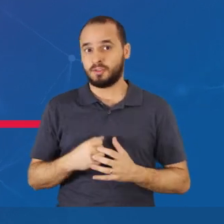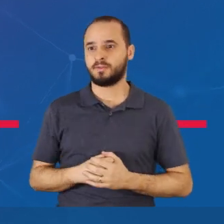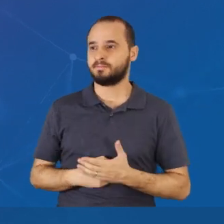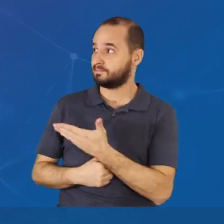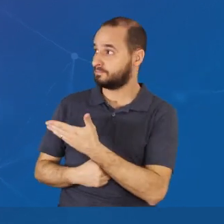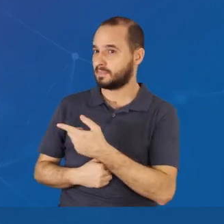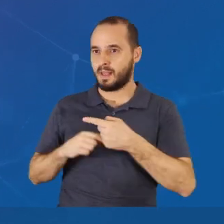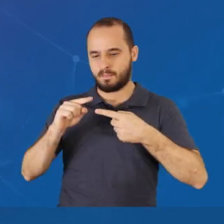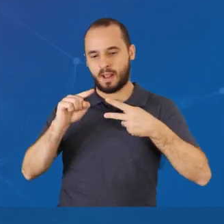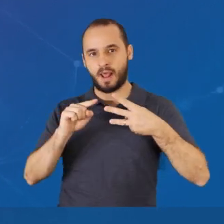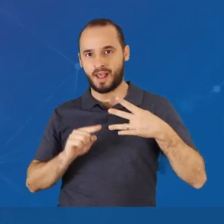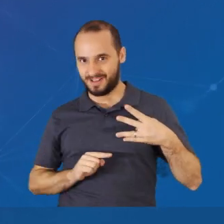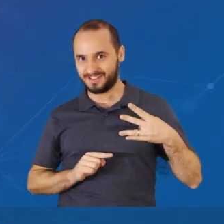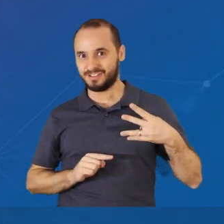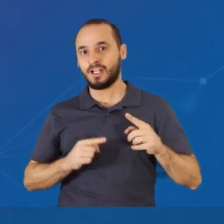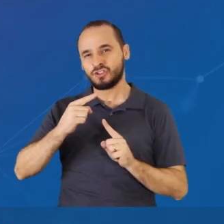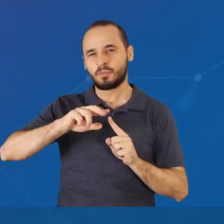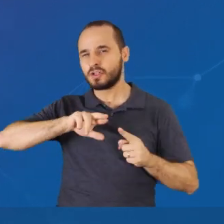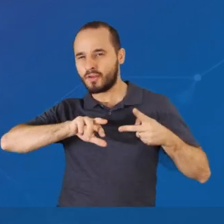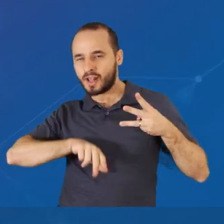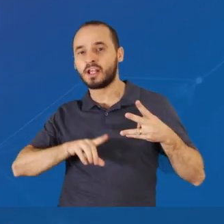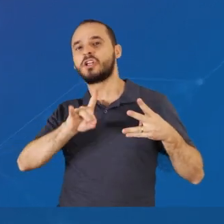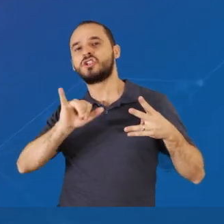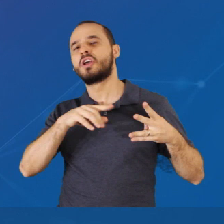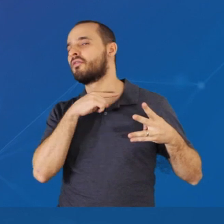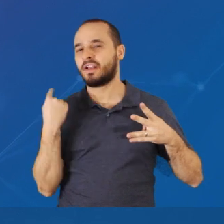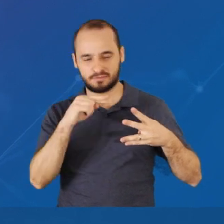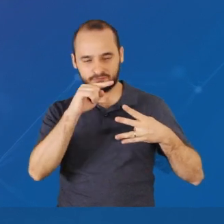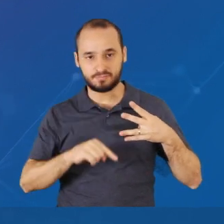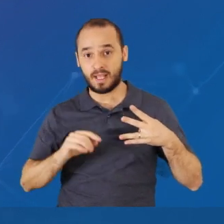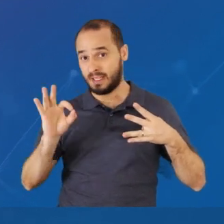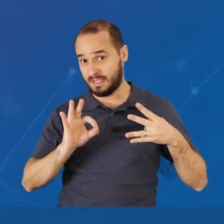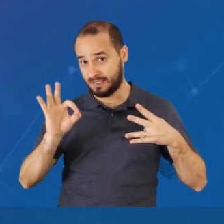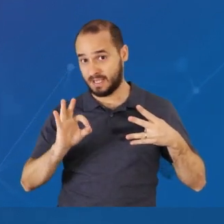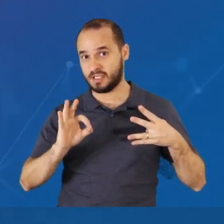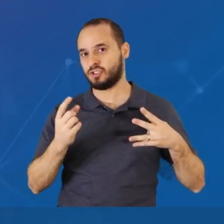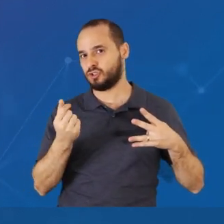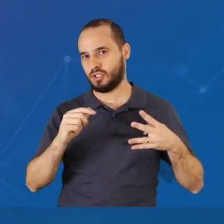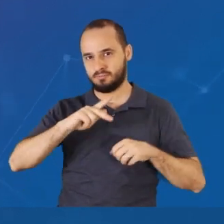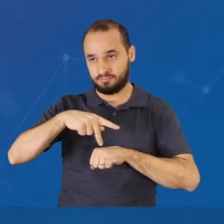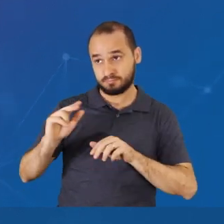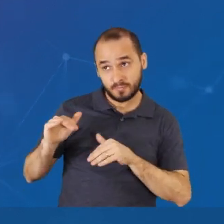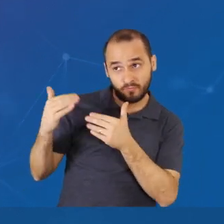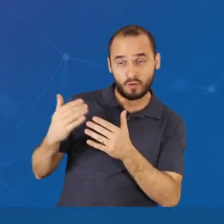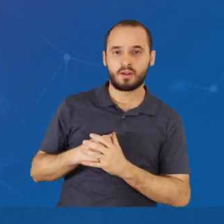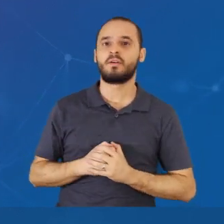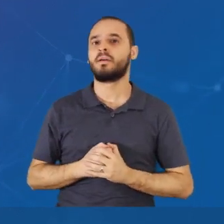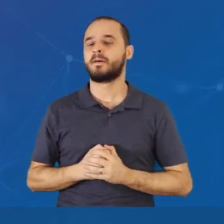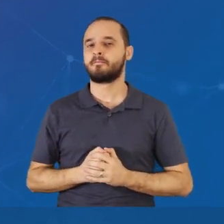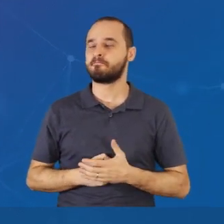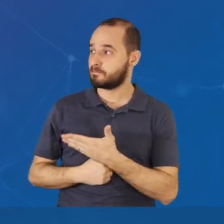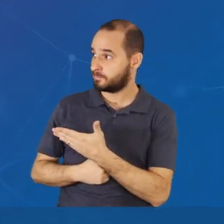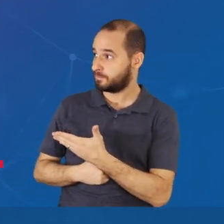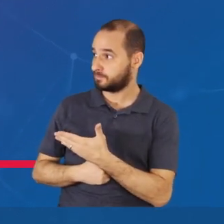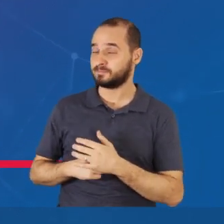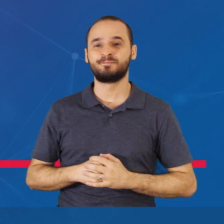apresentados diferentes valores de cotações, considerando a data do débito e a taxa de câmbio aplicada. Escolha uma opção e toque